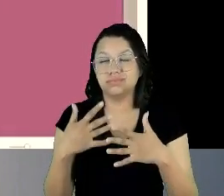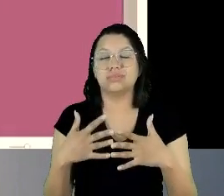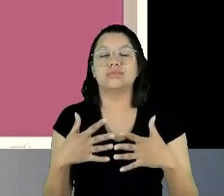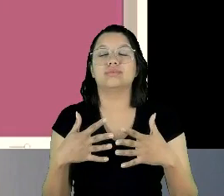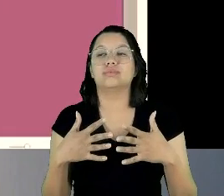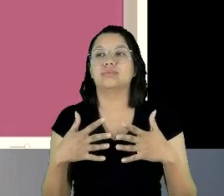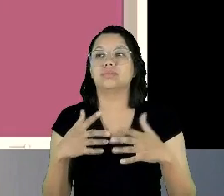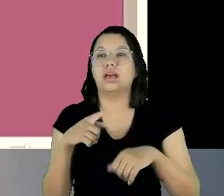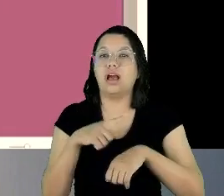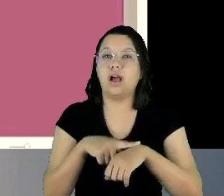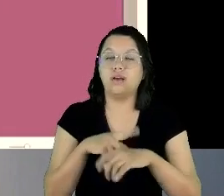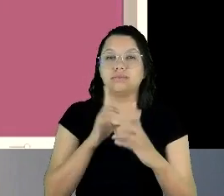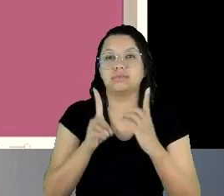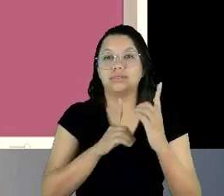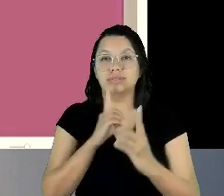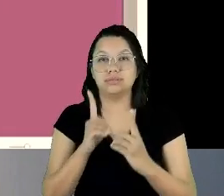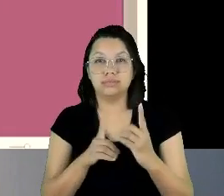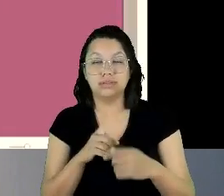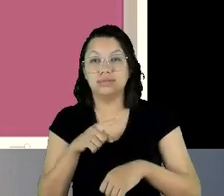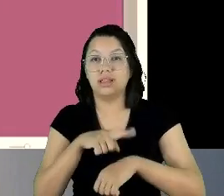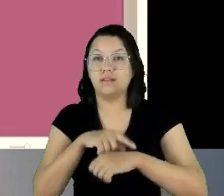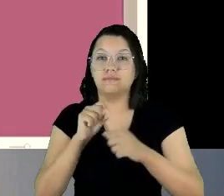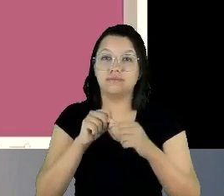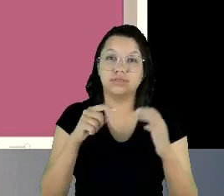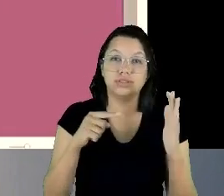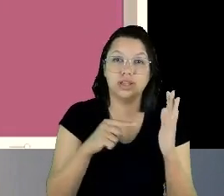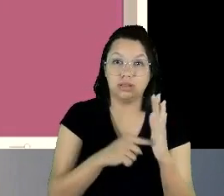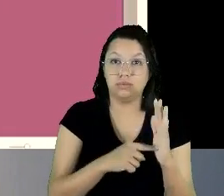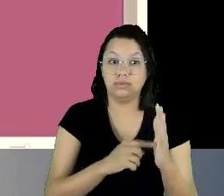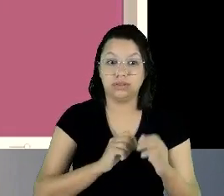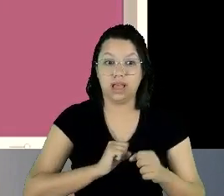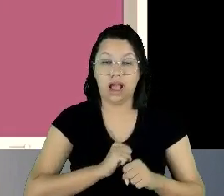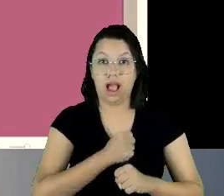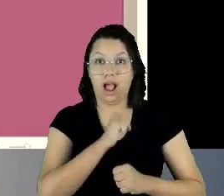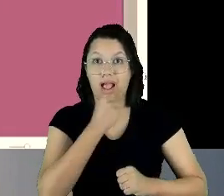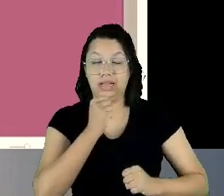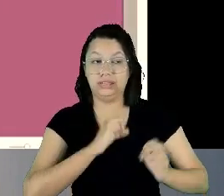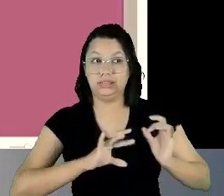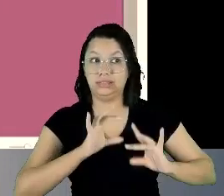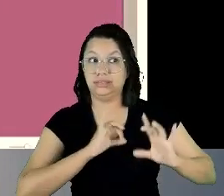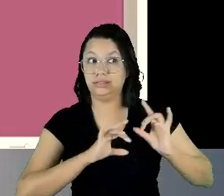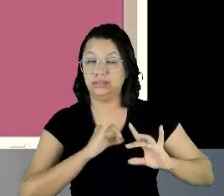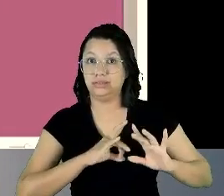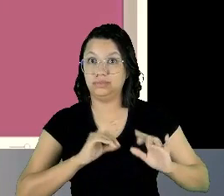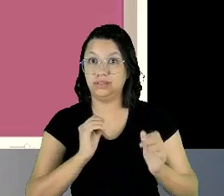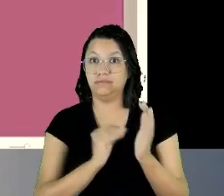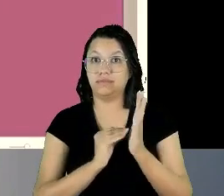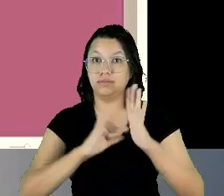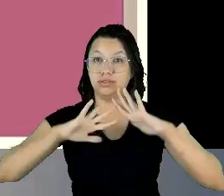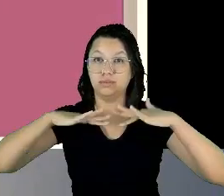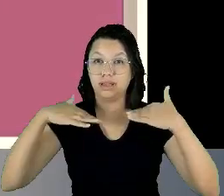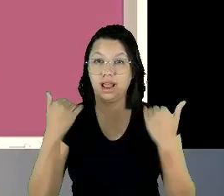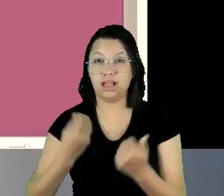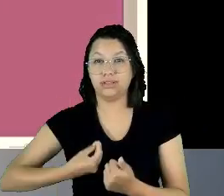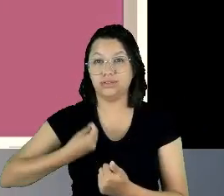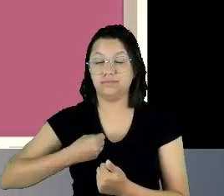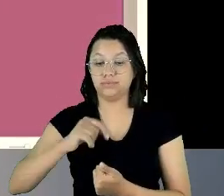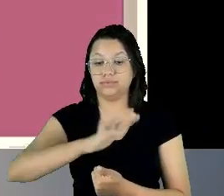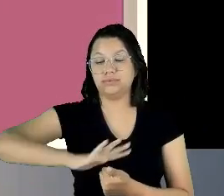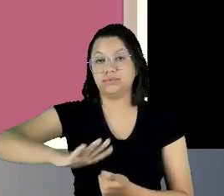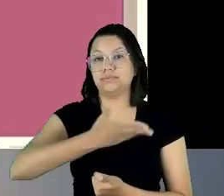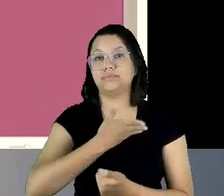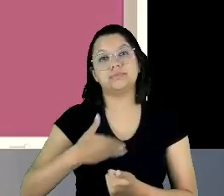a confusão na hora de fazer a denúncia, um aumento da sensação de insegurança e da falta de qualidade de vida das mulheres no espaço